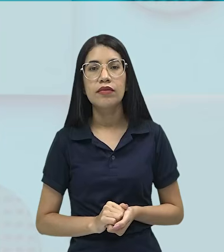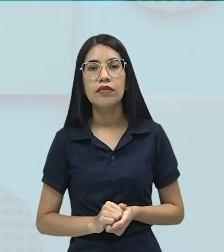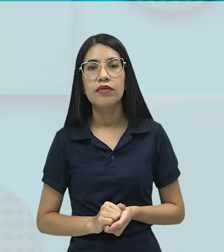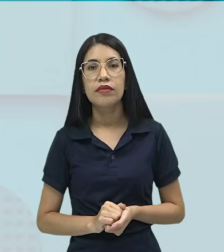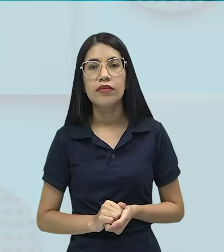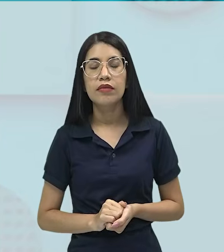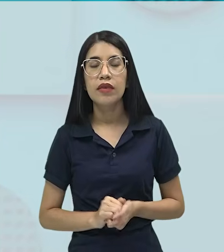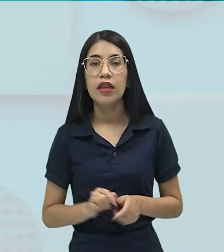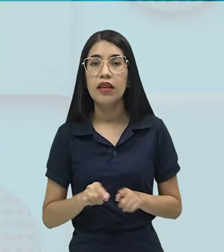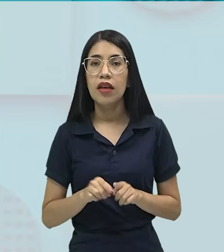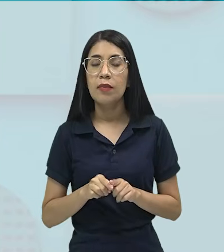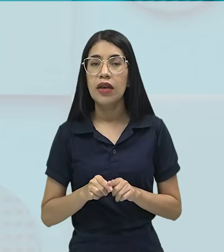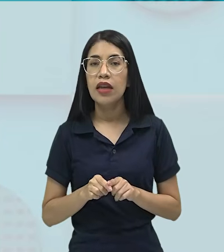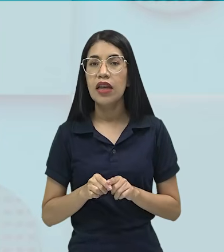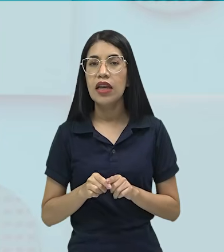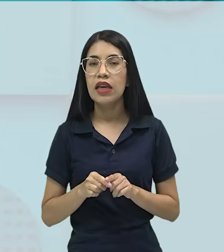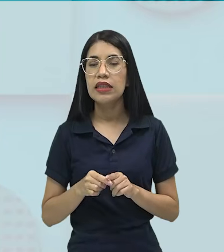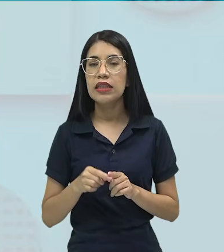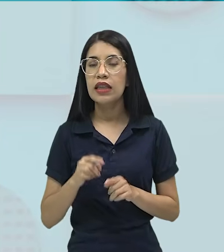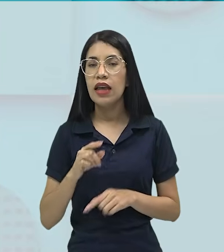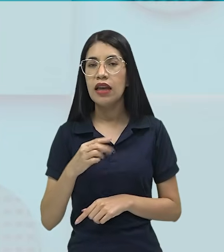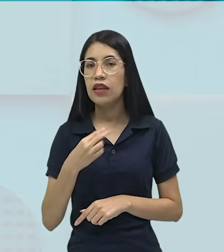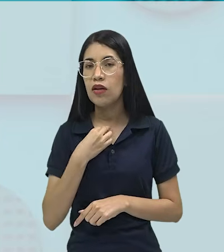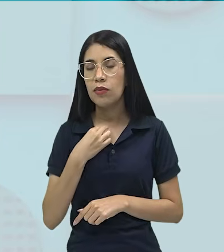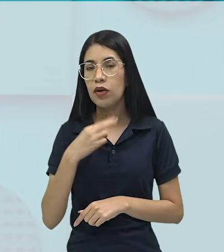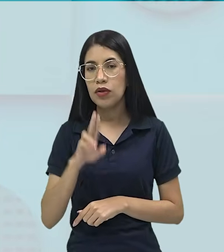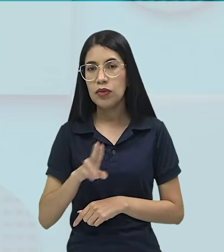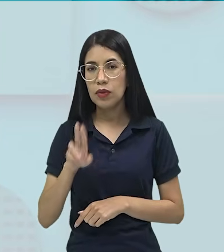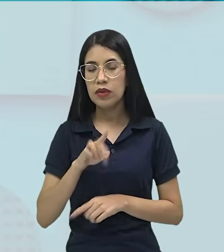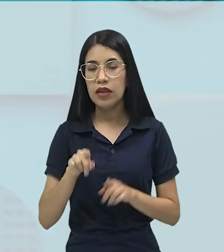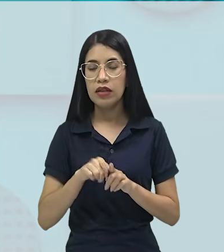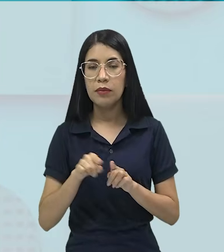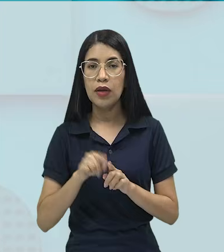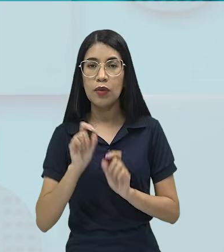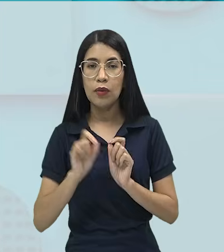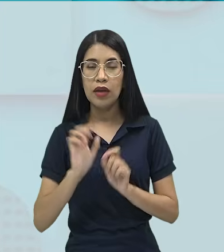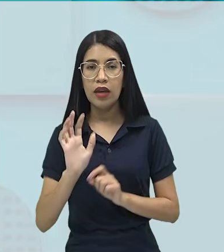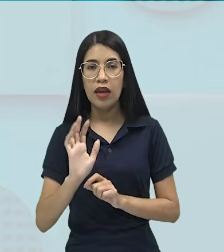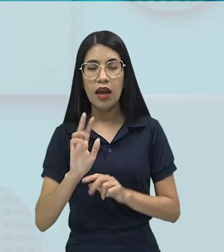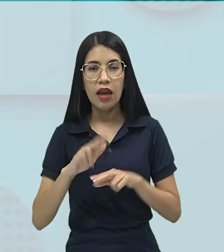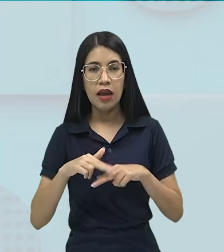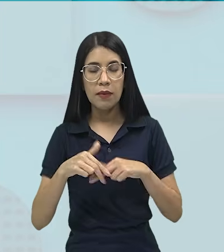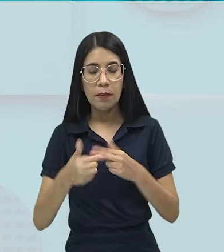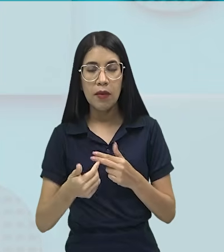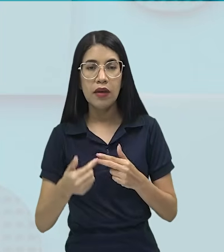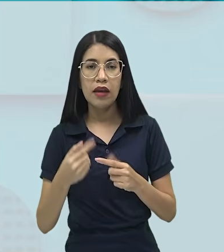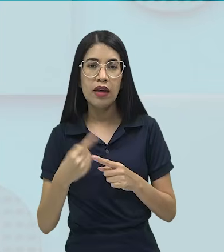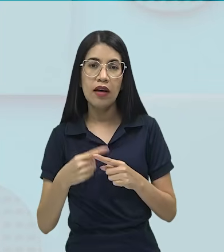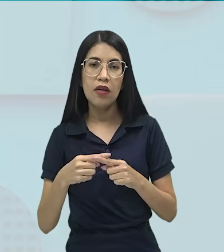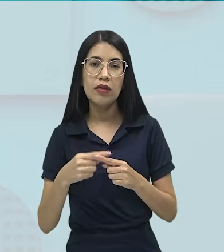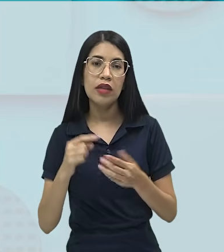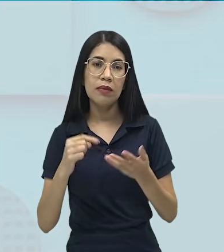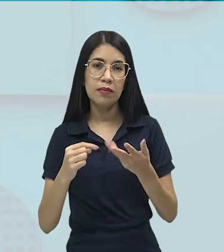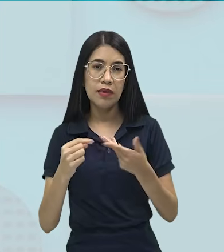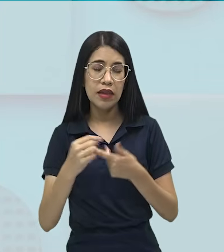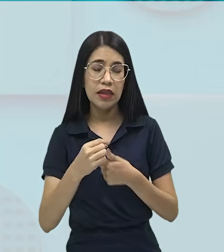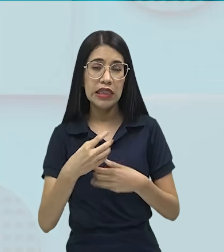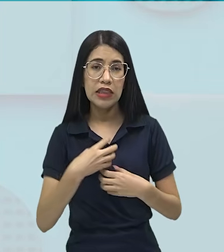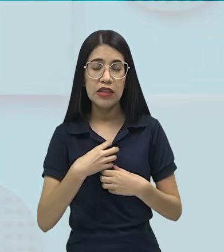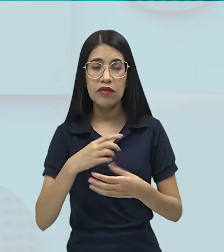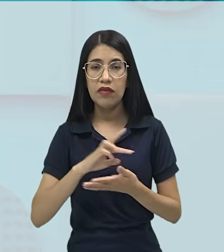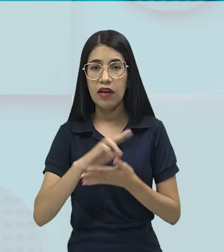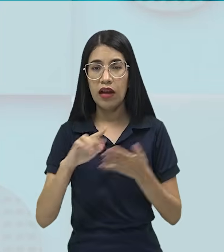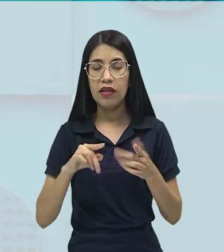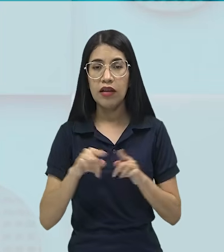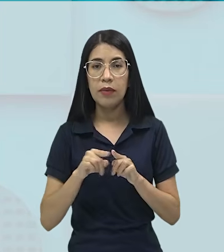as contraindicações, os efeitos colaterais. Então, ele tem várias informações, né,